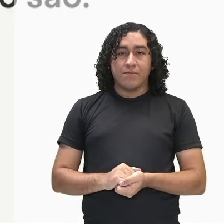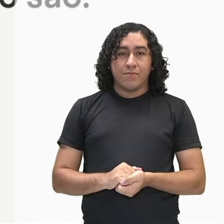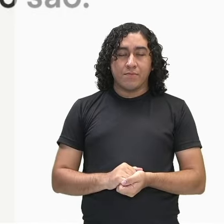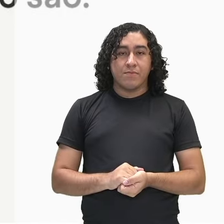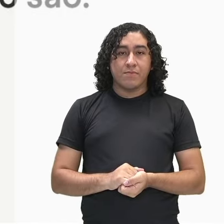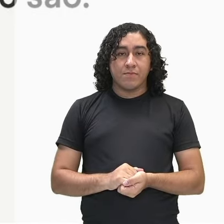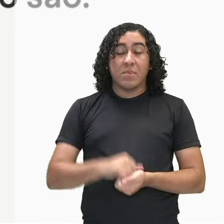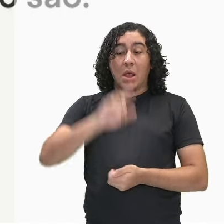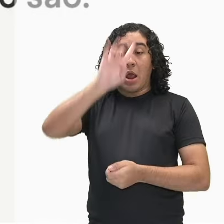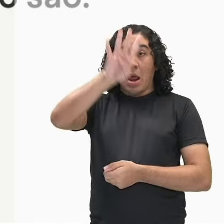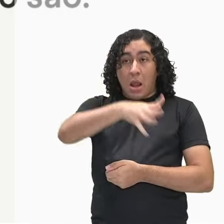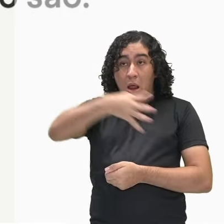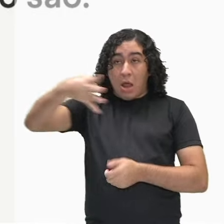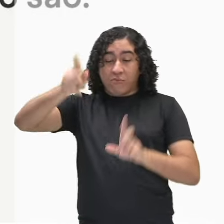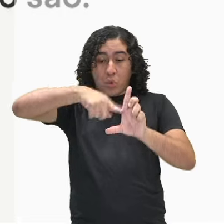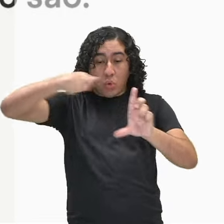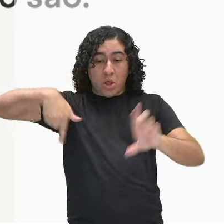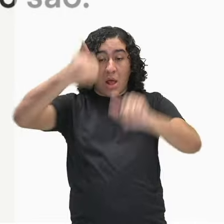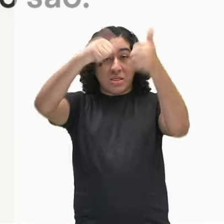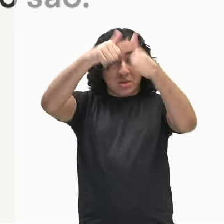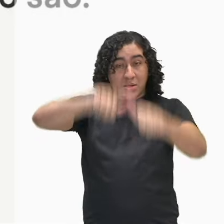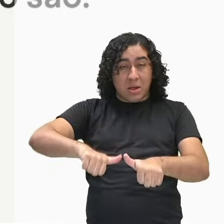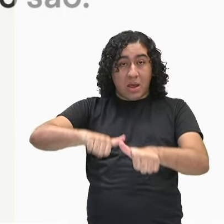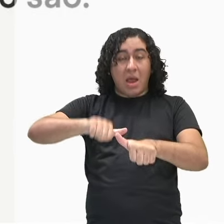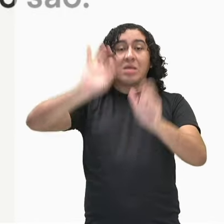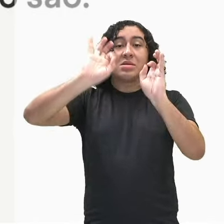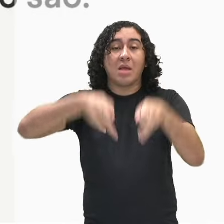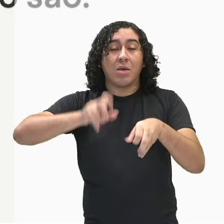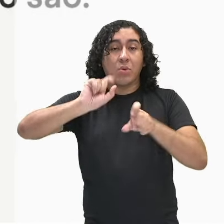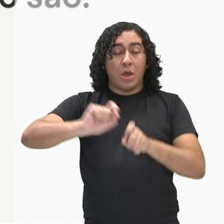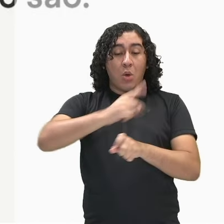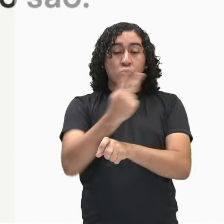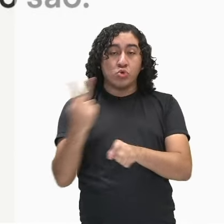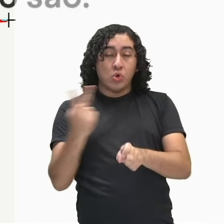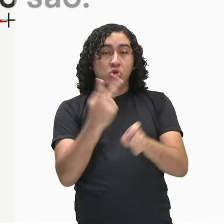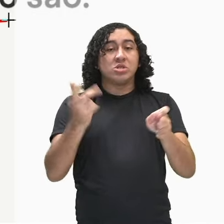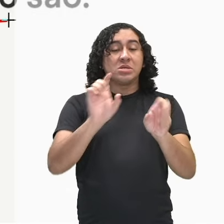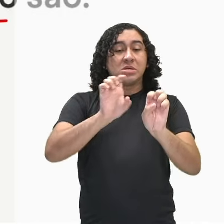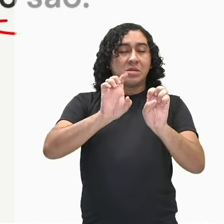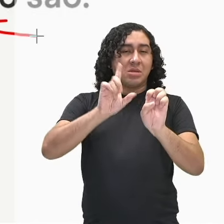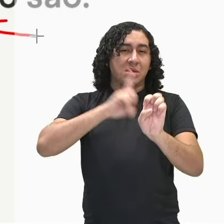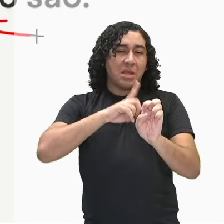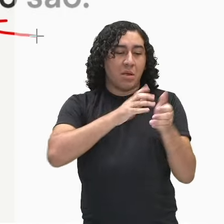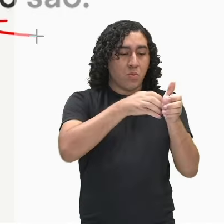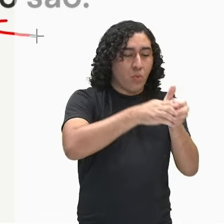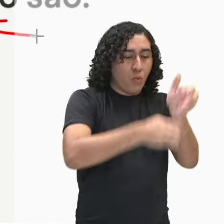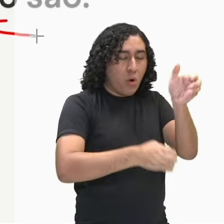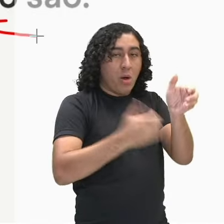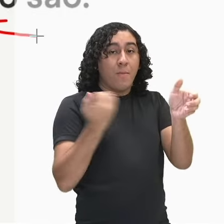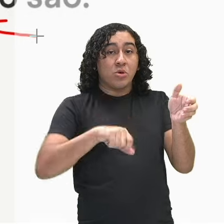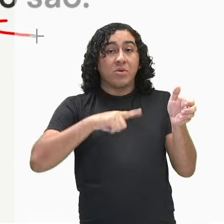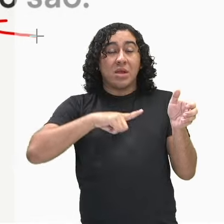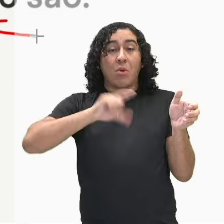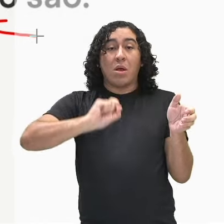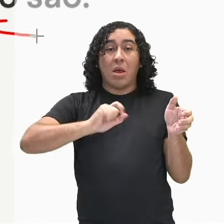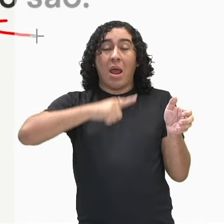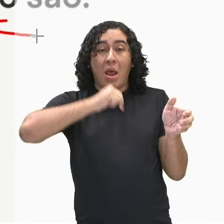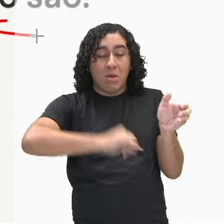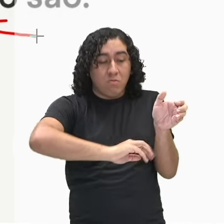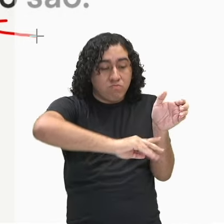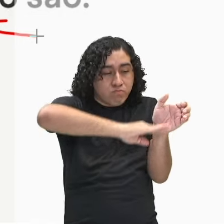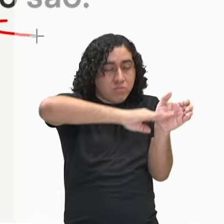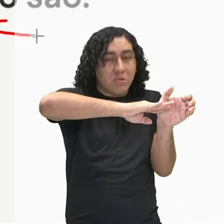é correto afirmar que os 2 sistemas em que há precipitado são. Então